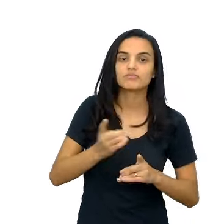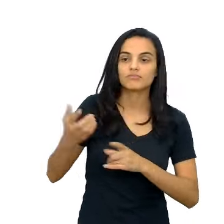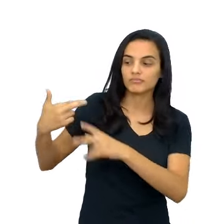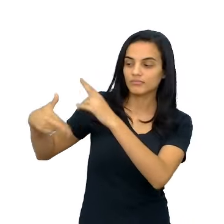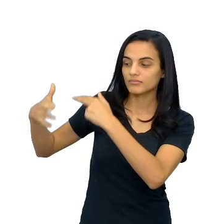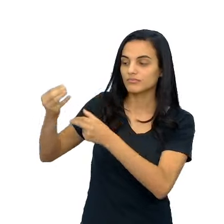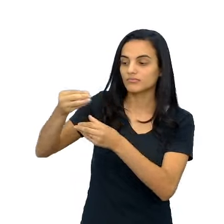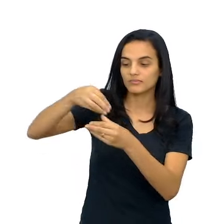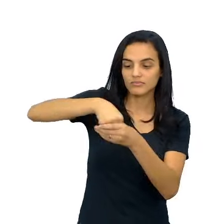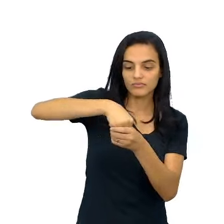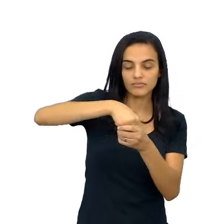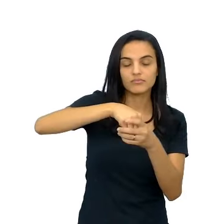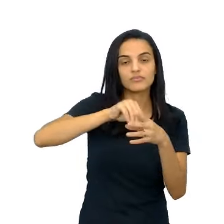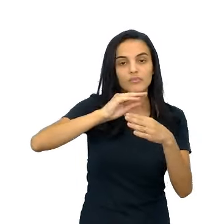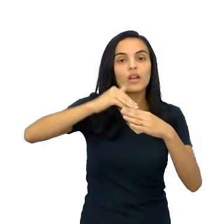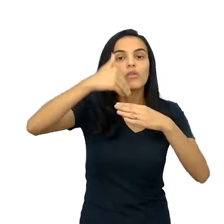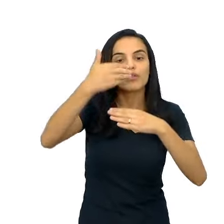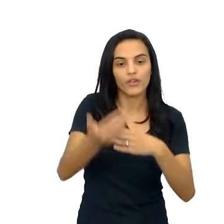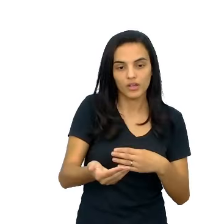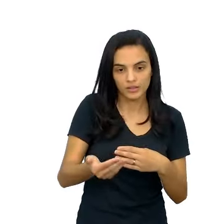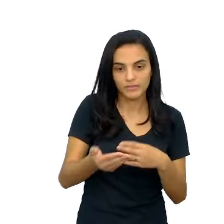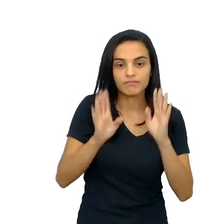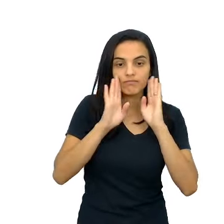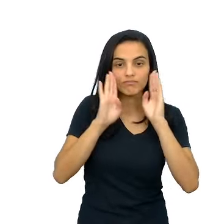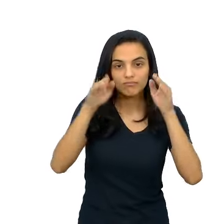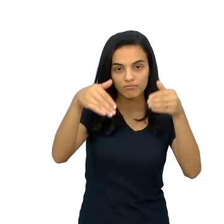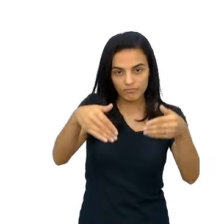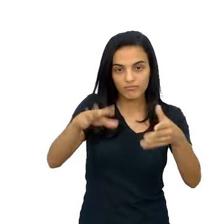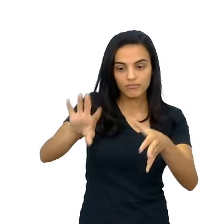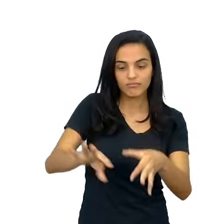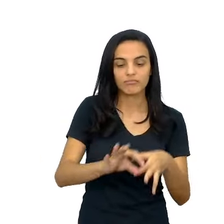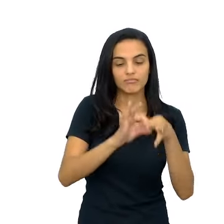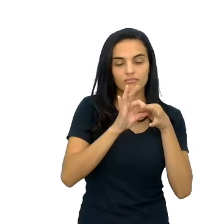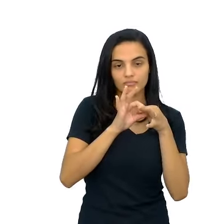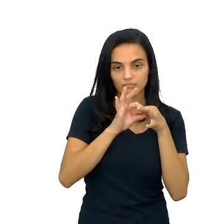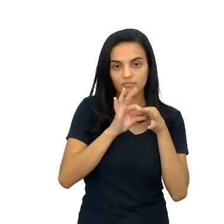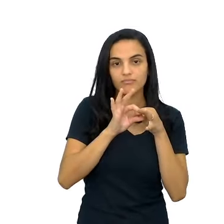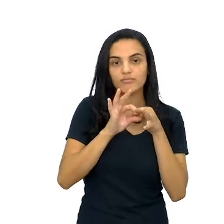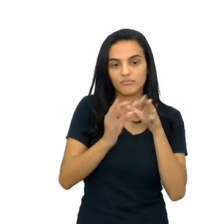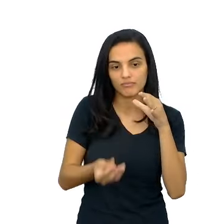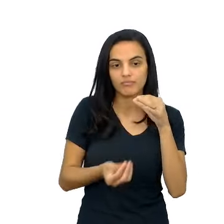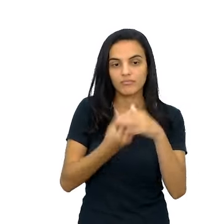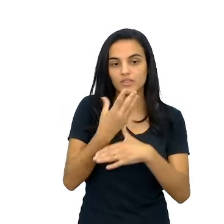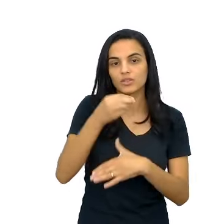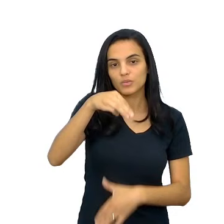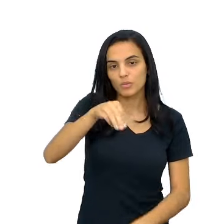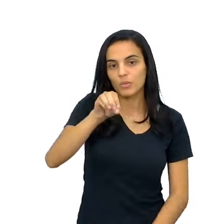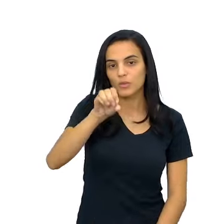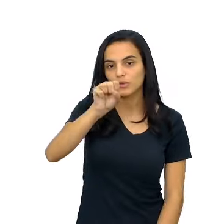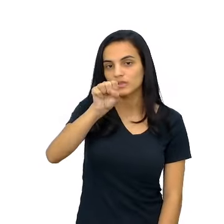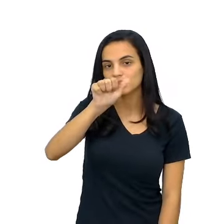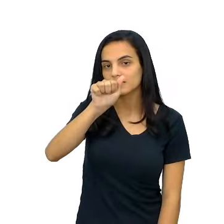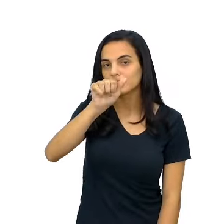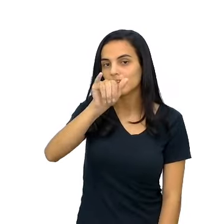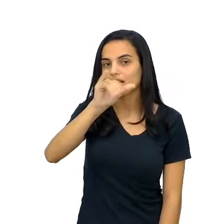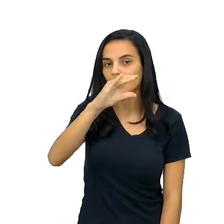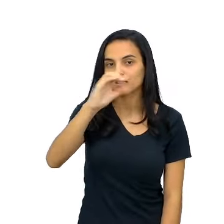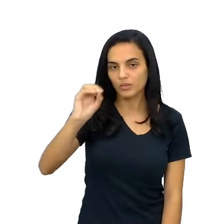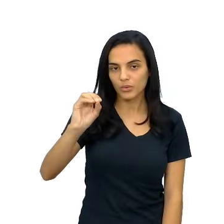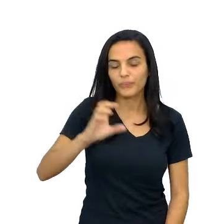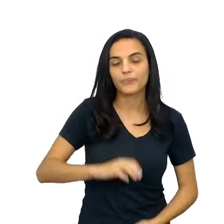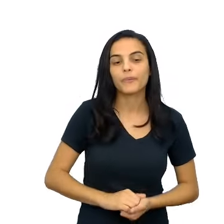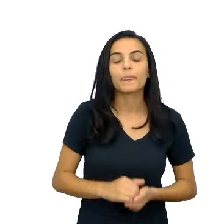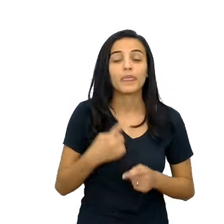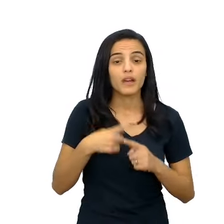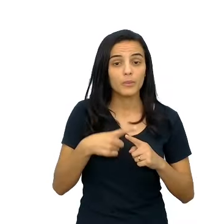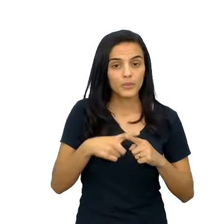internos e externos de polígonos, preferencialmente vinculados à construção de mosaicos e ladrilhamento, né?